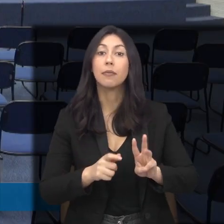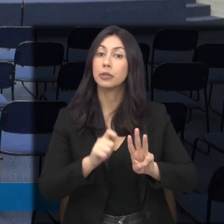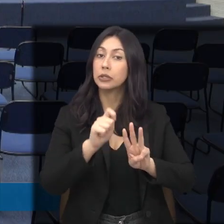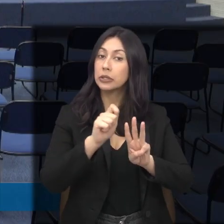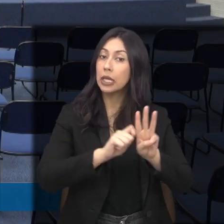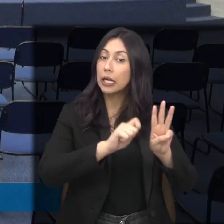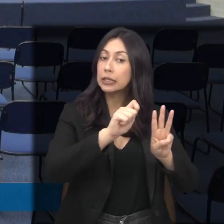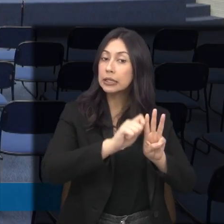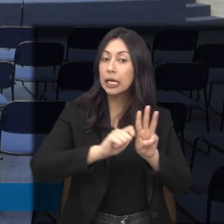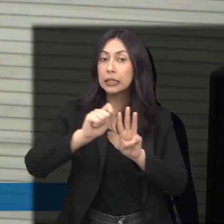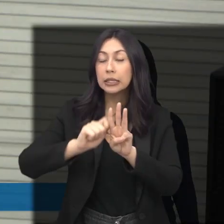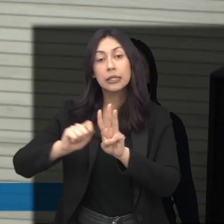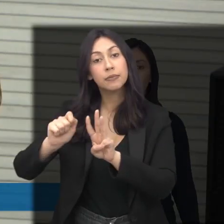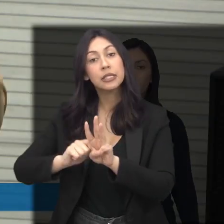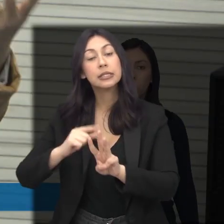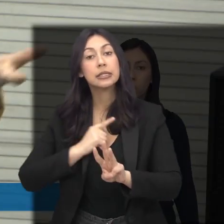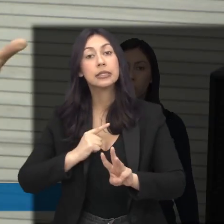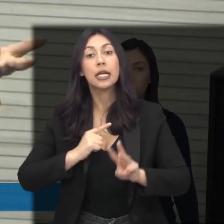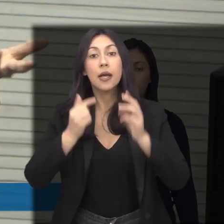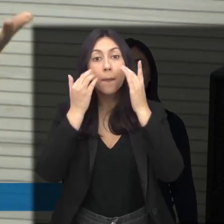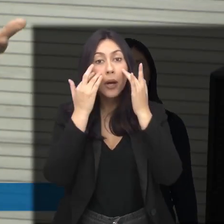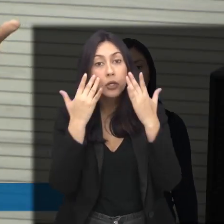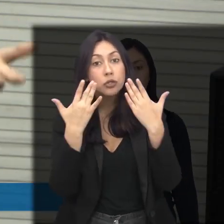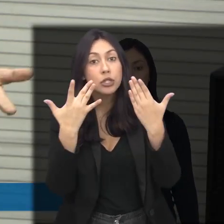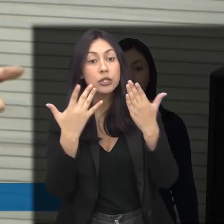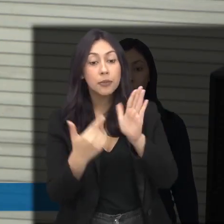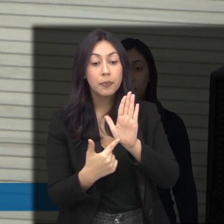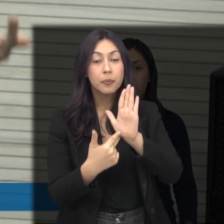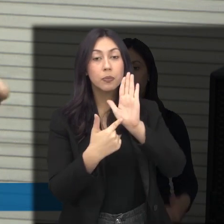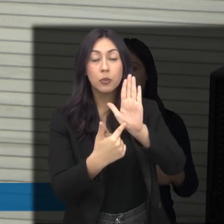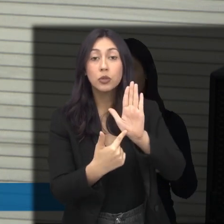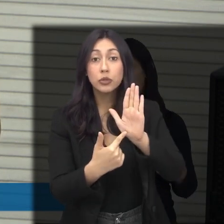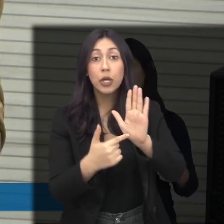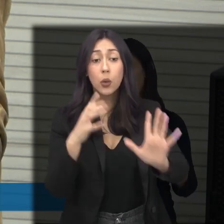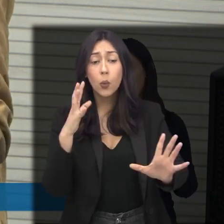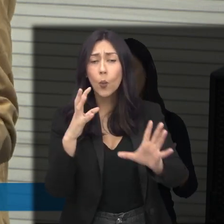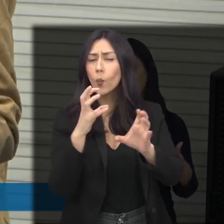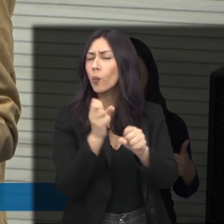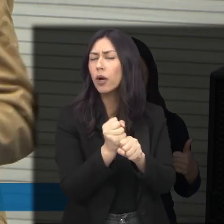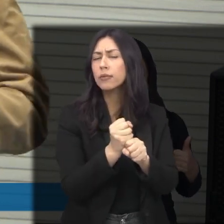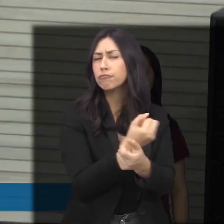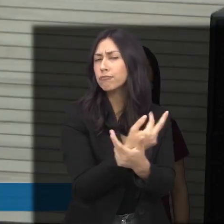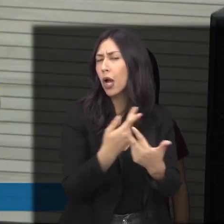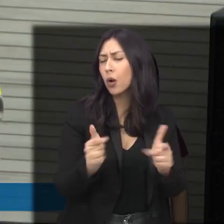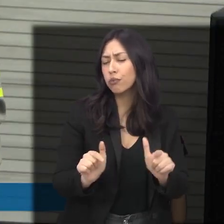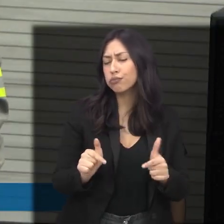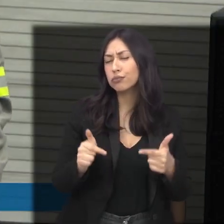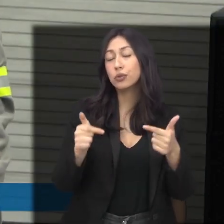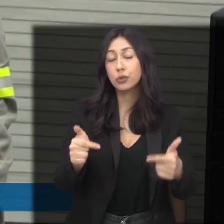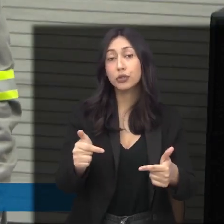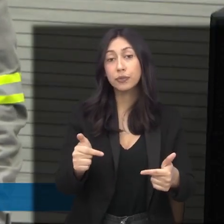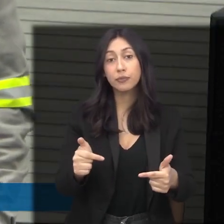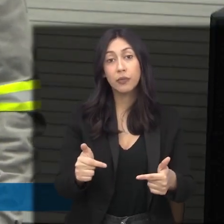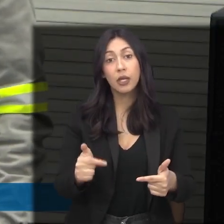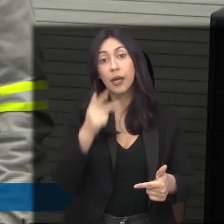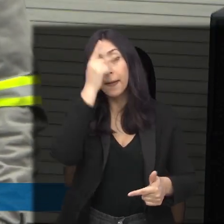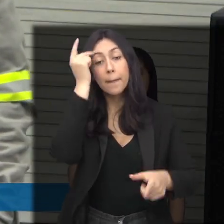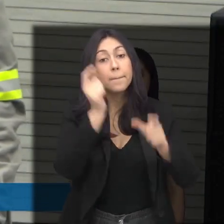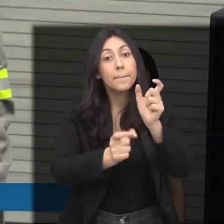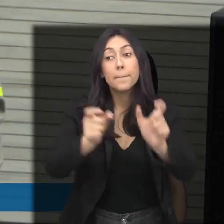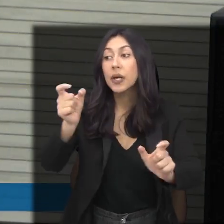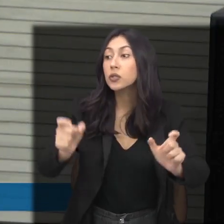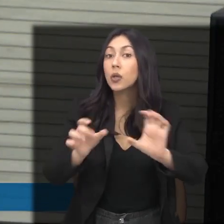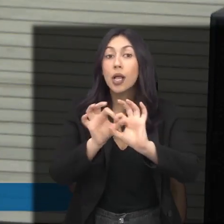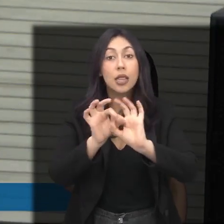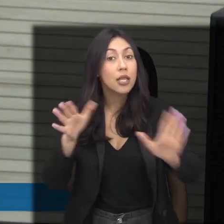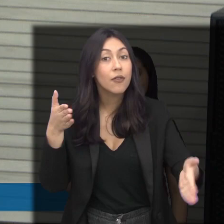uma audiência aberta aqui na Câmara para apresentar um balanço do que vem sendo realizado na cidade. Qualquer pessoa